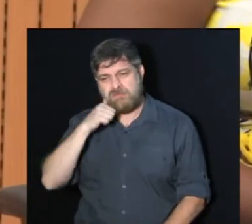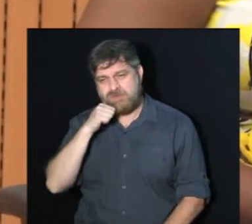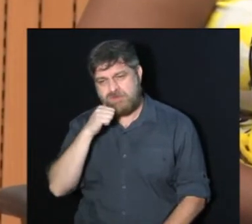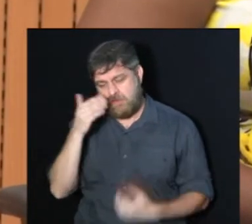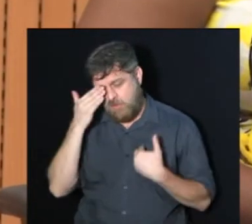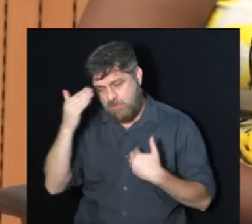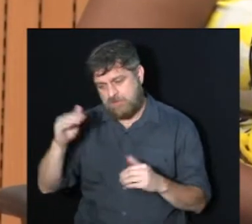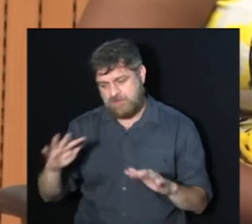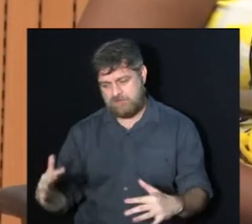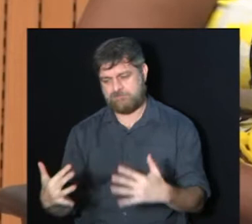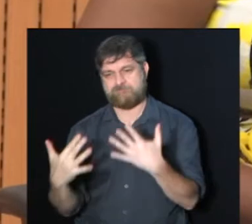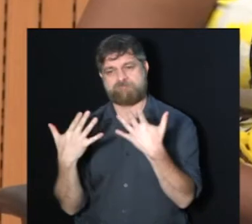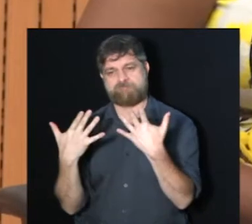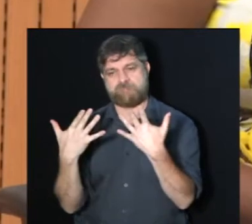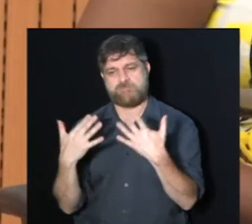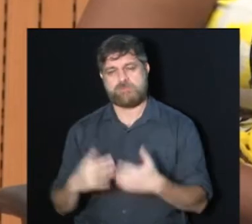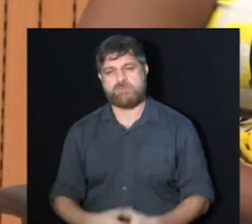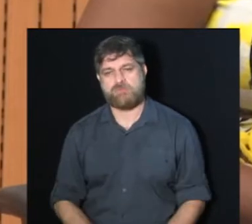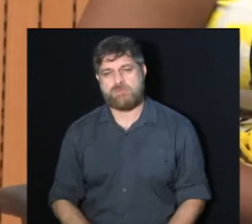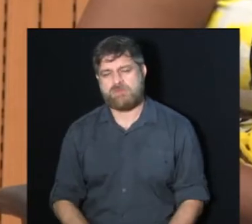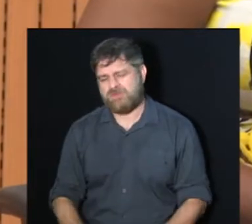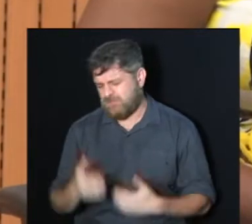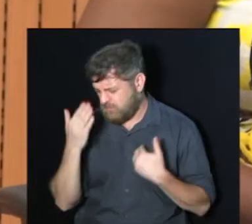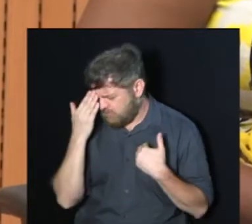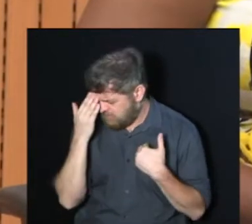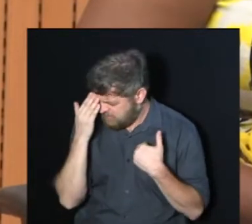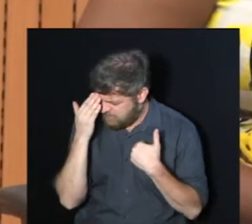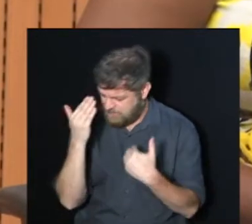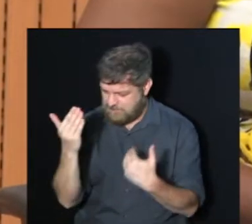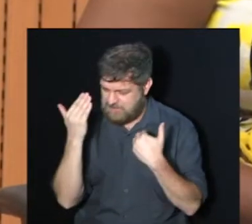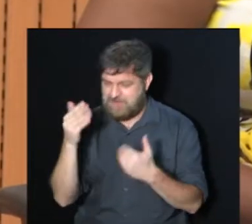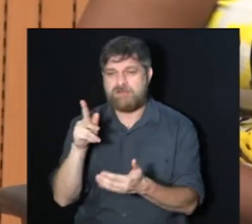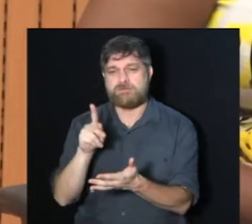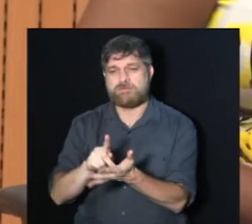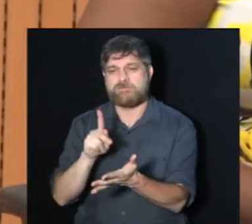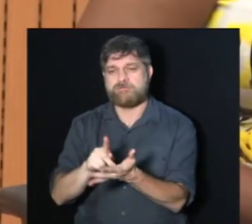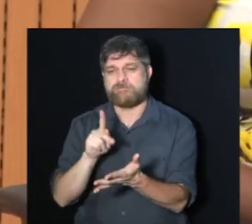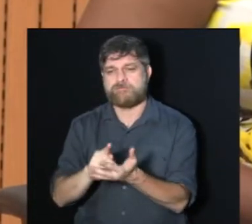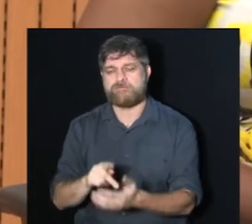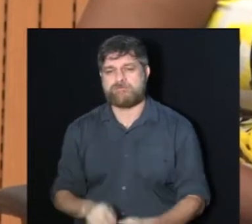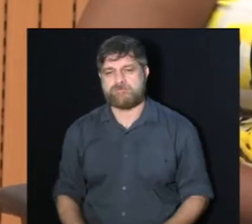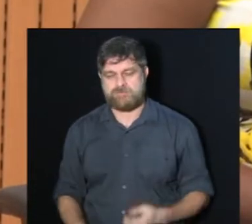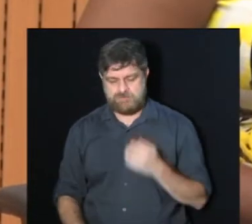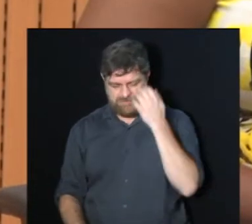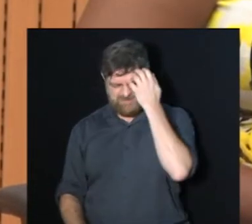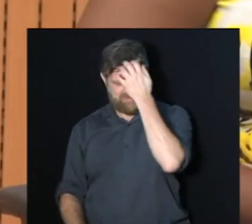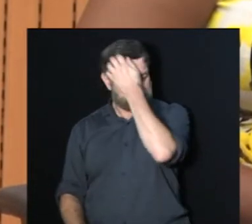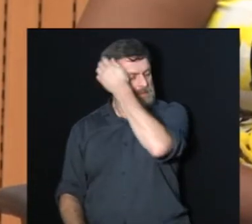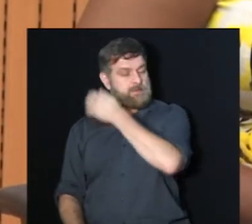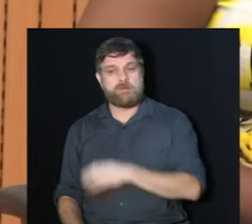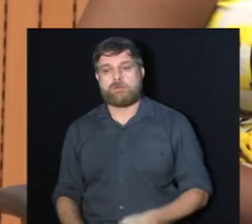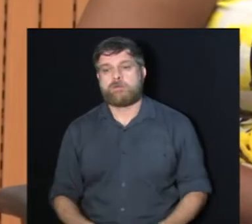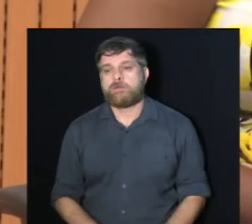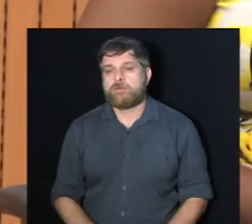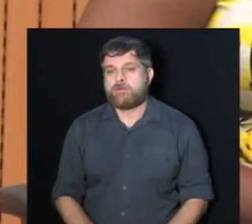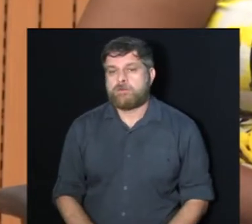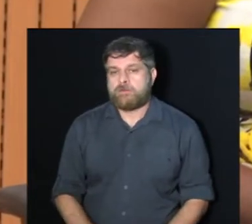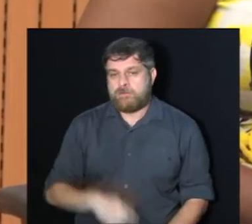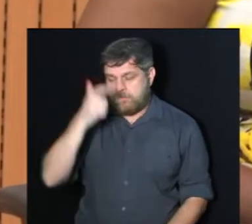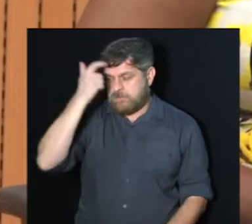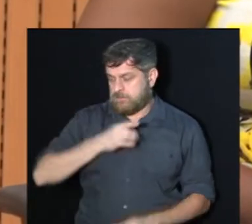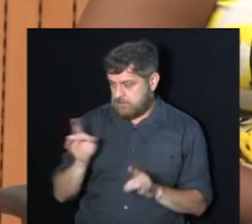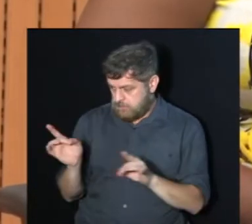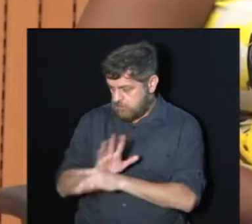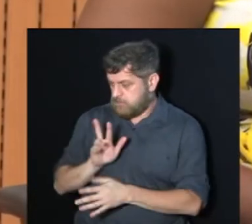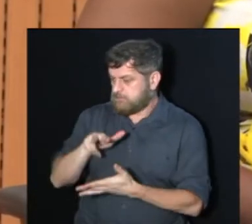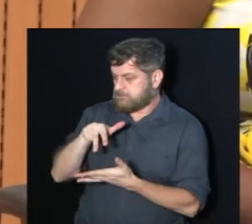me ouvir. Muito, muito obrigado mesmo. E estou, Ana Clara, à disposição, como eu disse